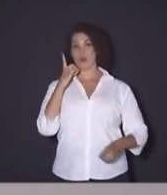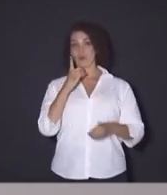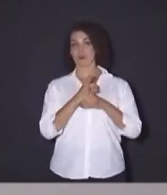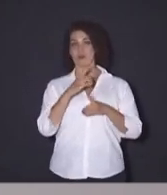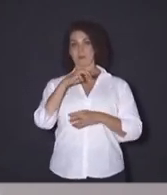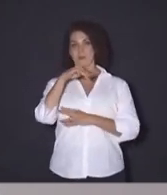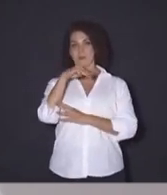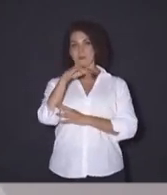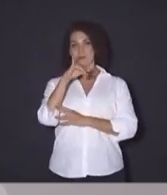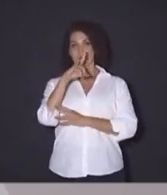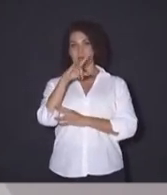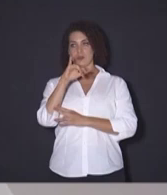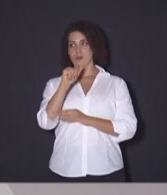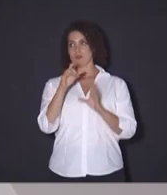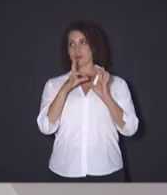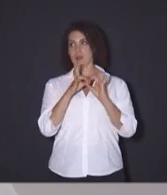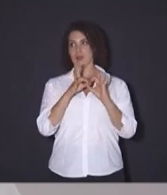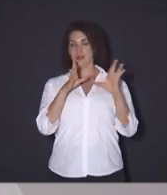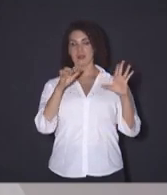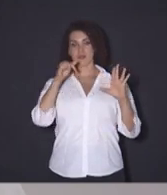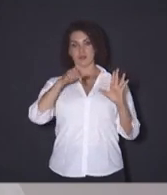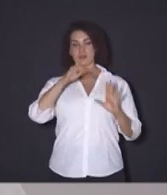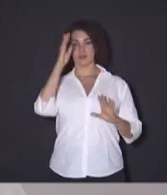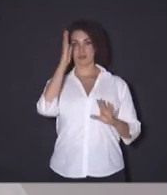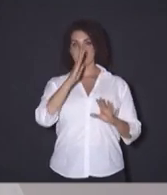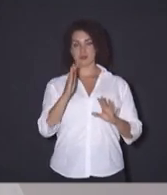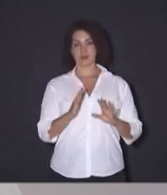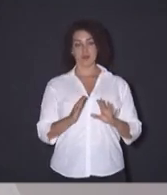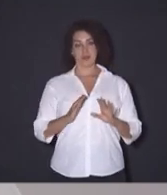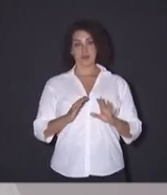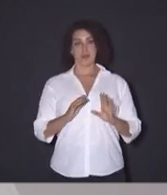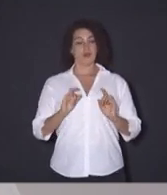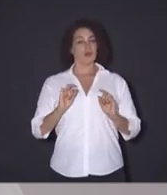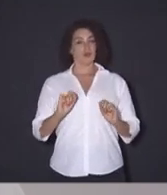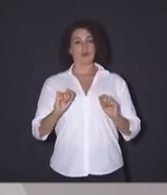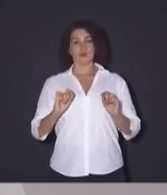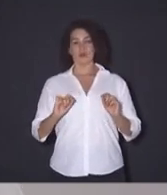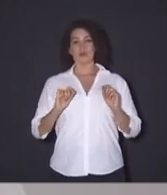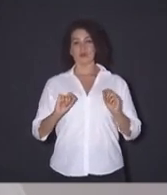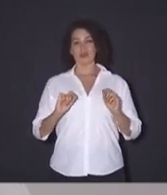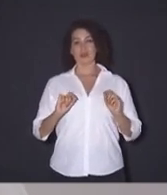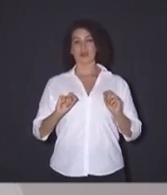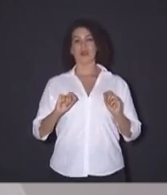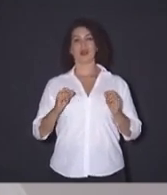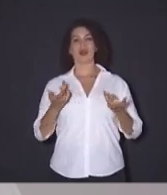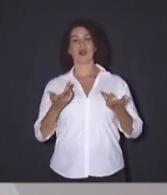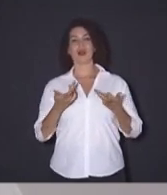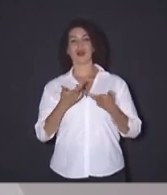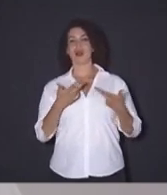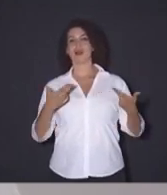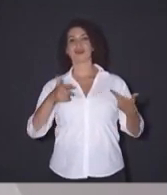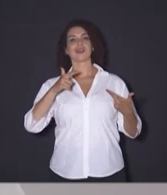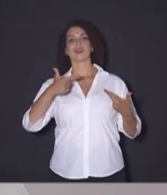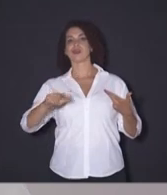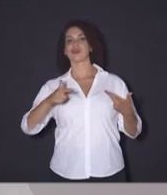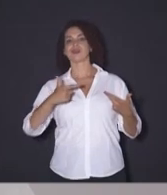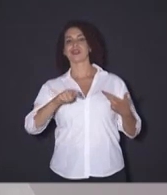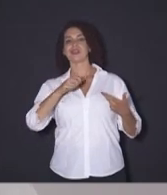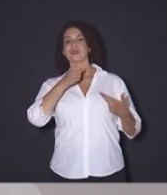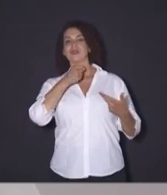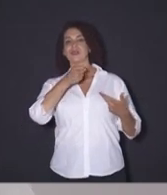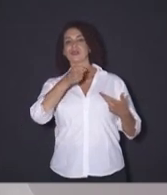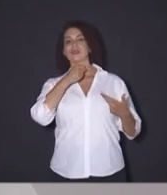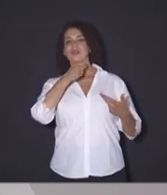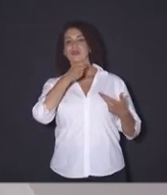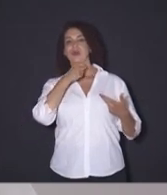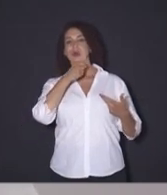nosso situação no brasil por incrível que pareça são aquelas que não trazem jornalismo sanguinário